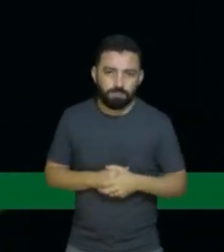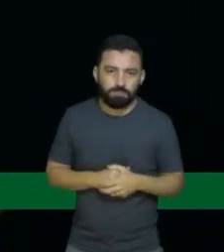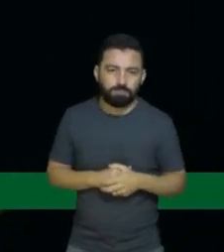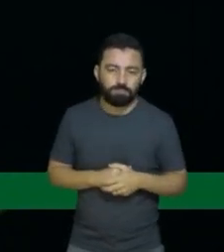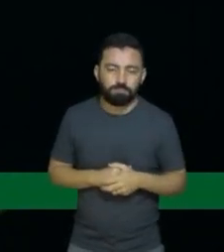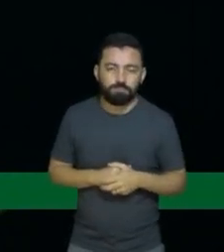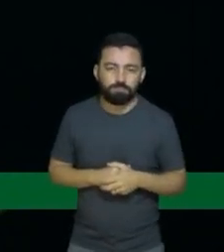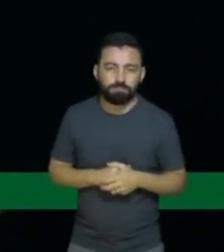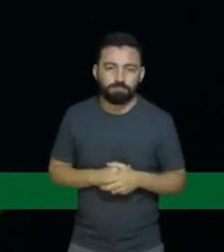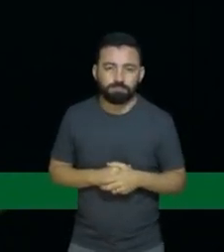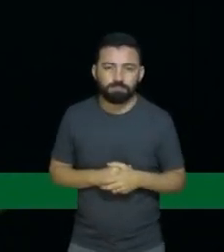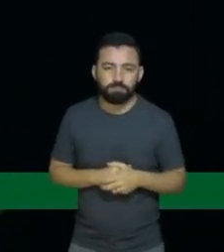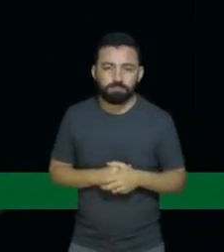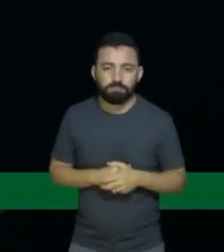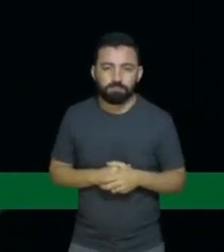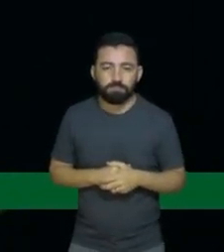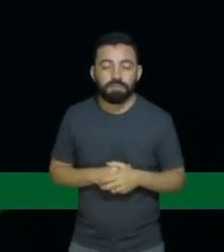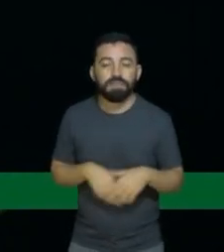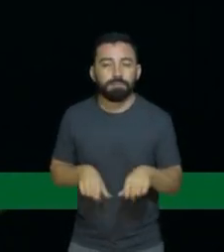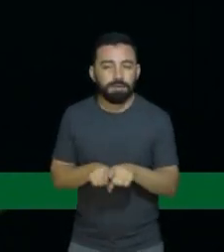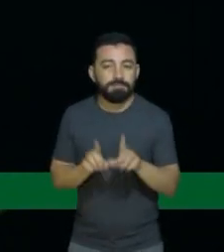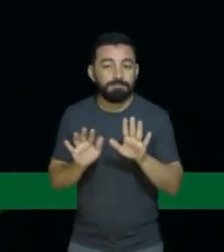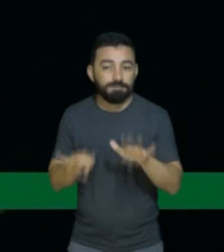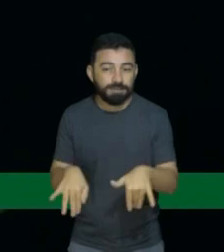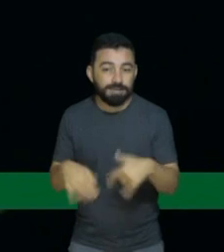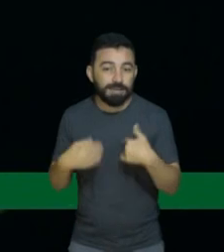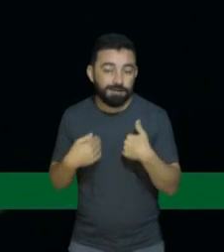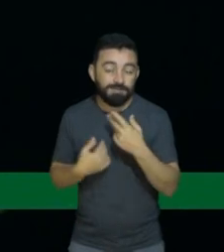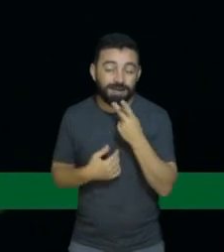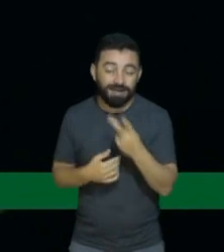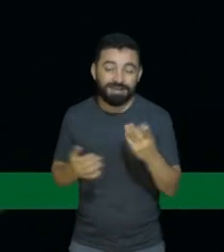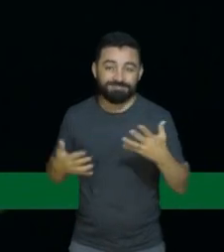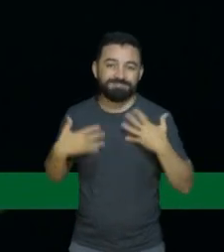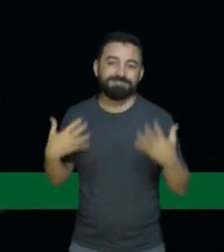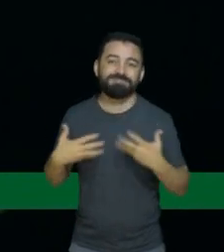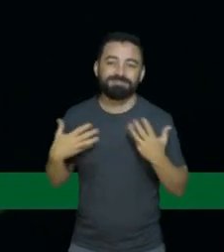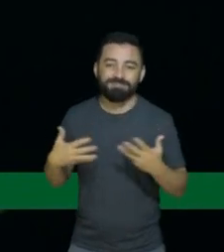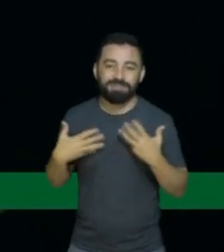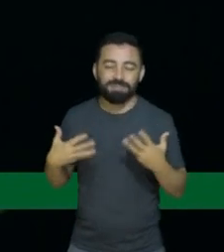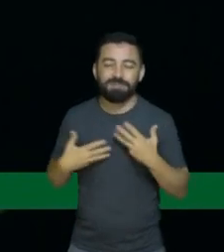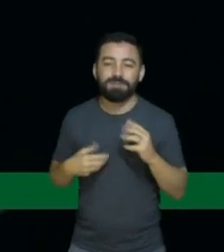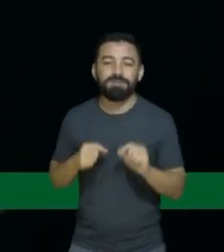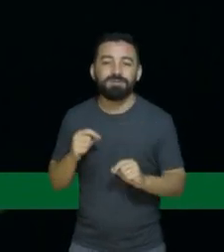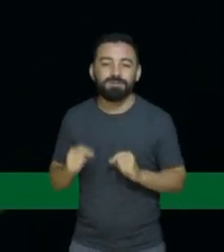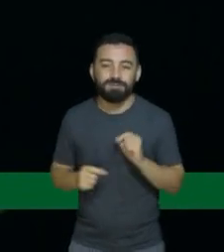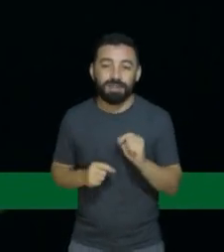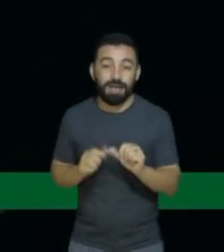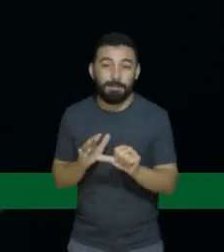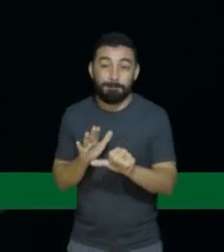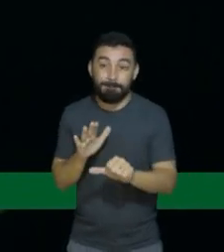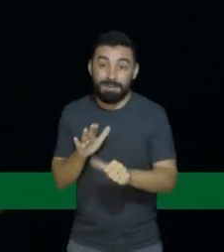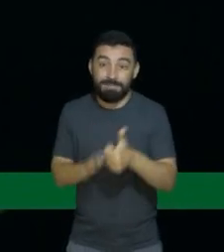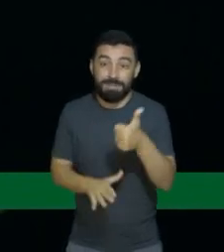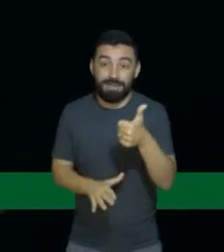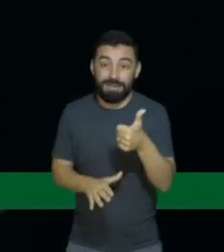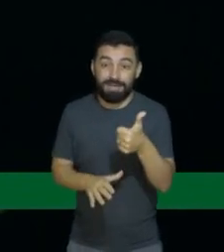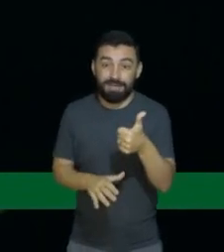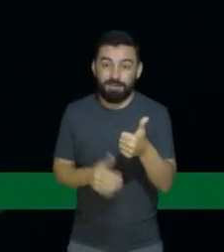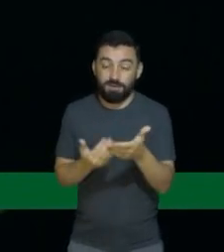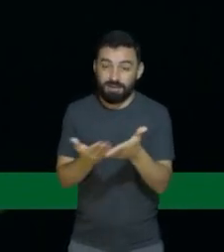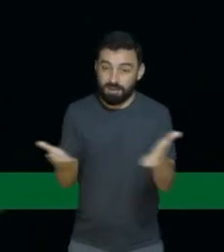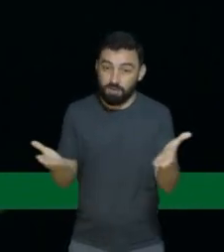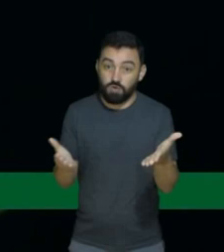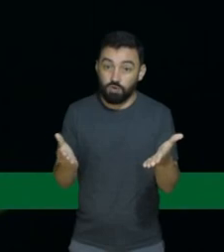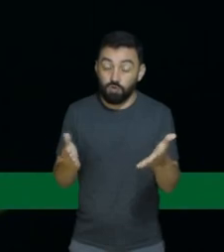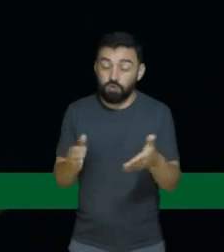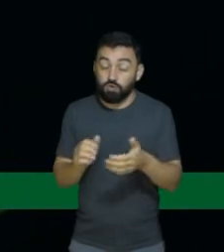Parkinson finalmente tenho a alegria de falar para os senhores sobre a primeira edição dos Jogos de